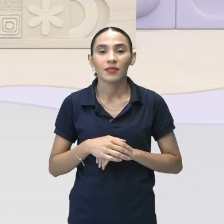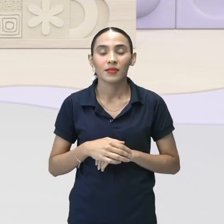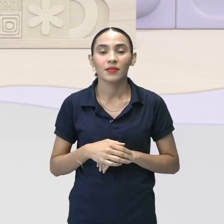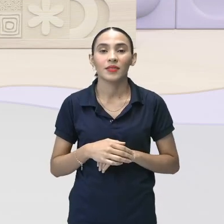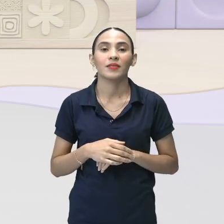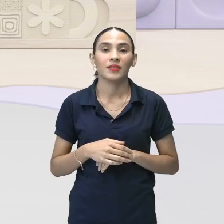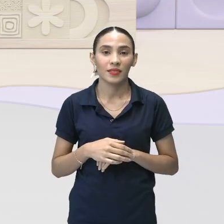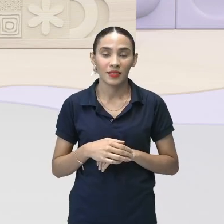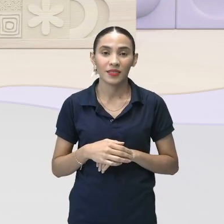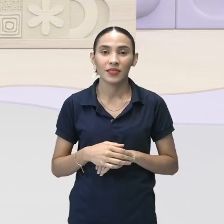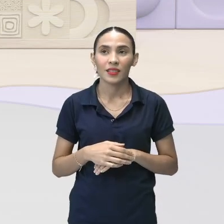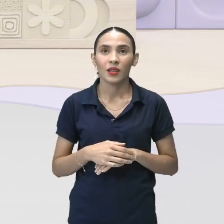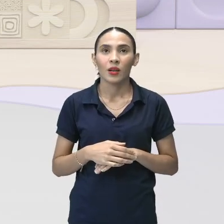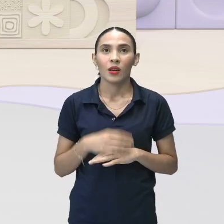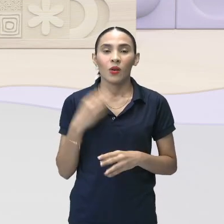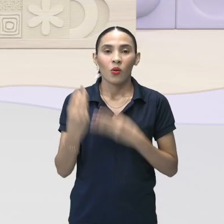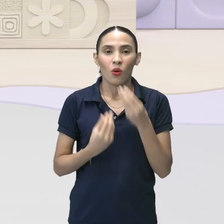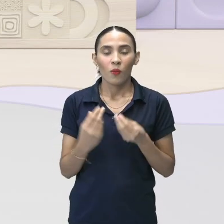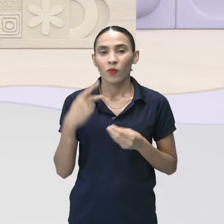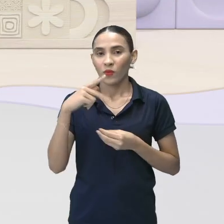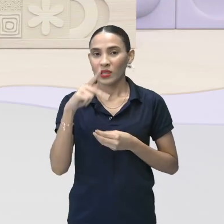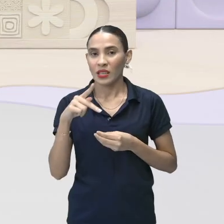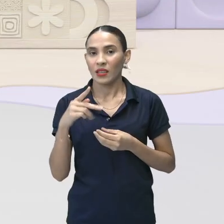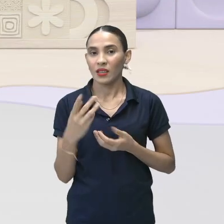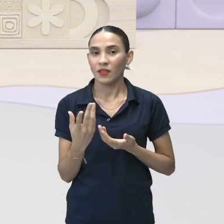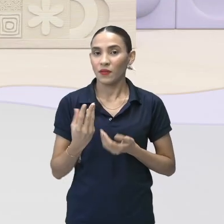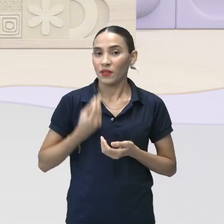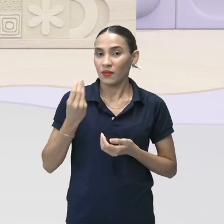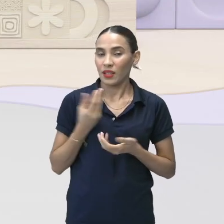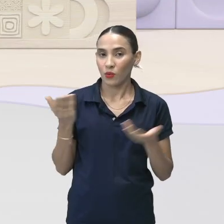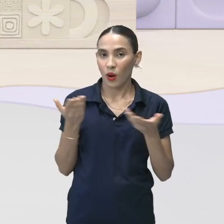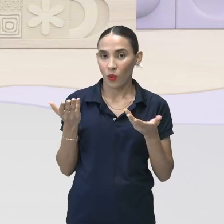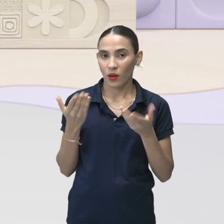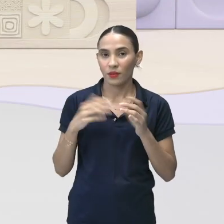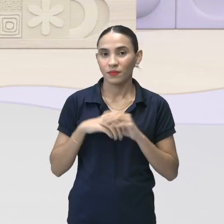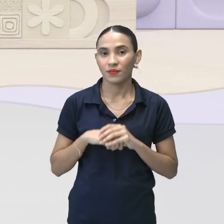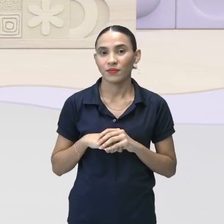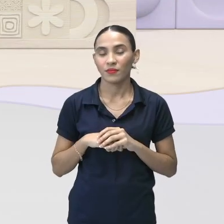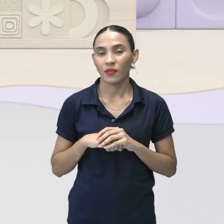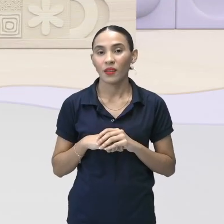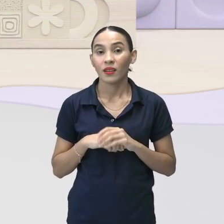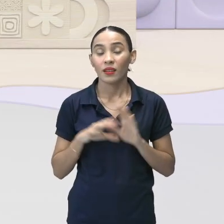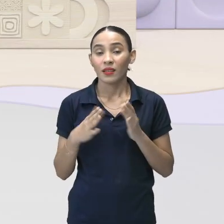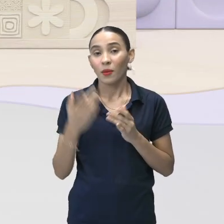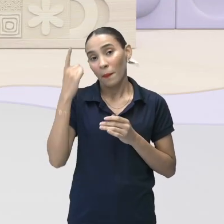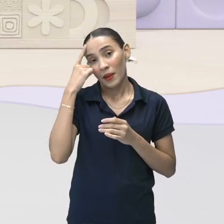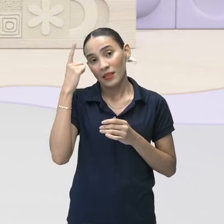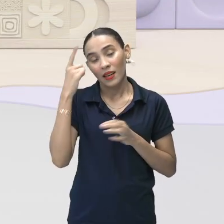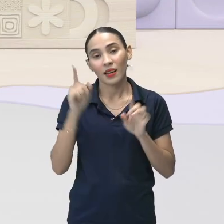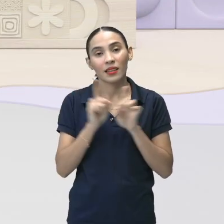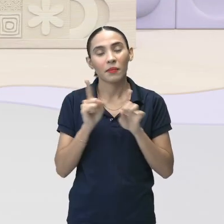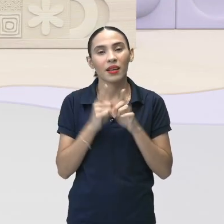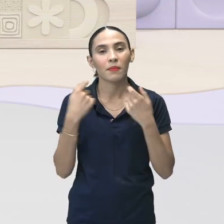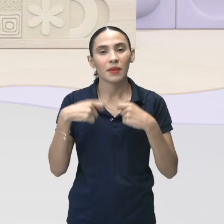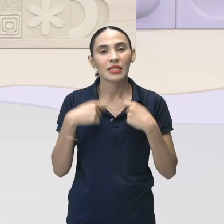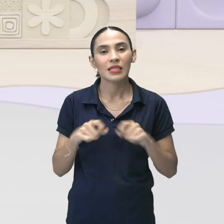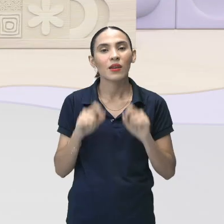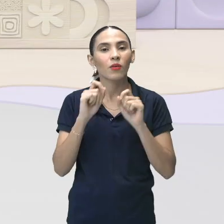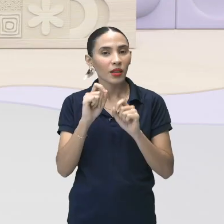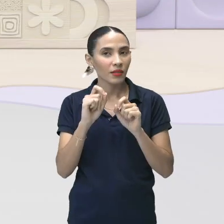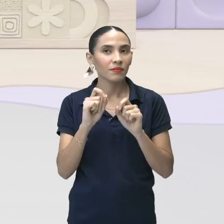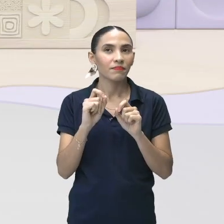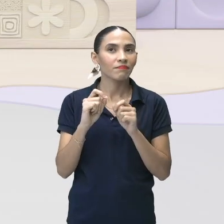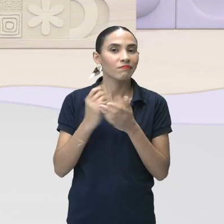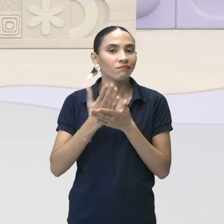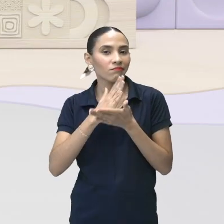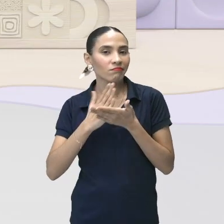pensar também numa provocação que o filósofo Martin Heidegger, ele fala ele vai dizer que nossa sociedade ela